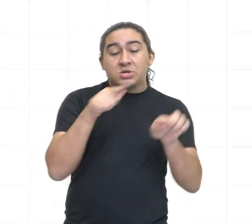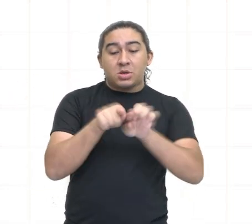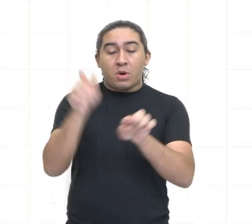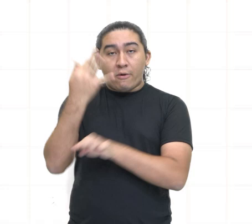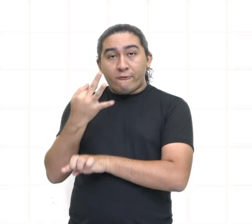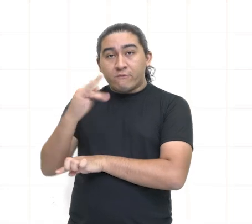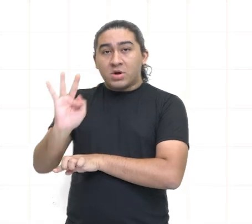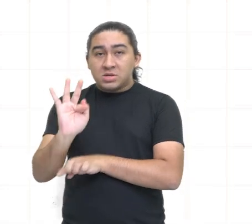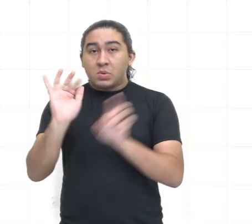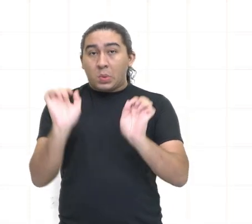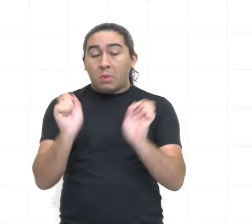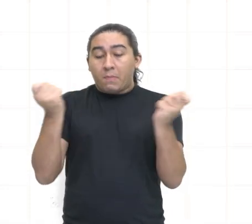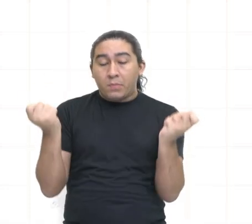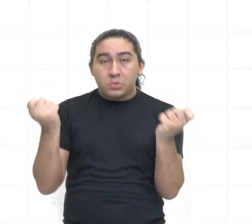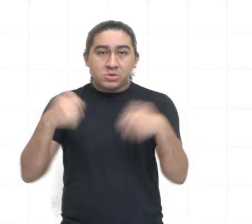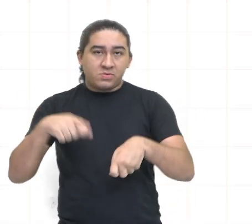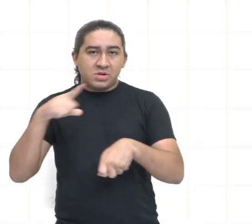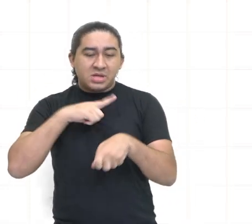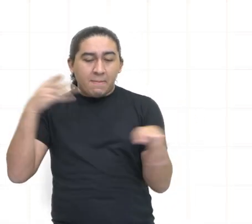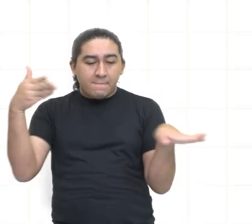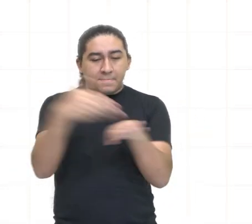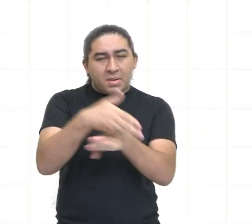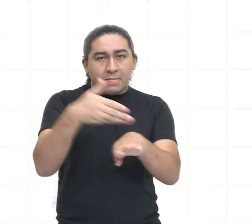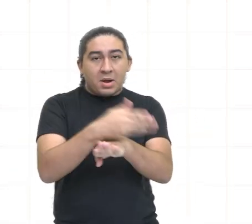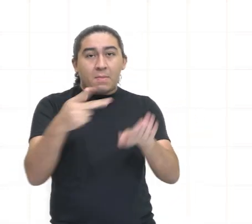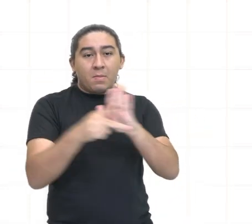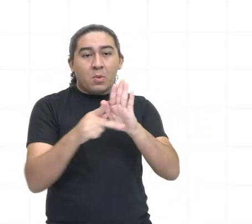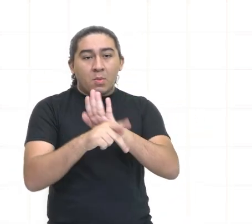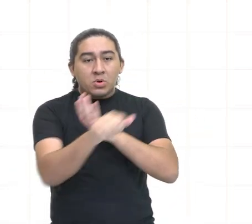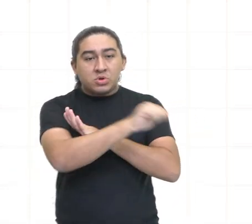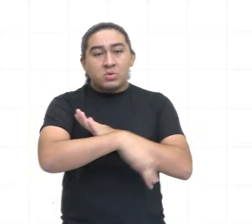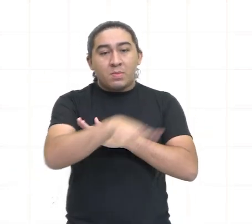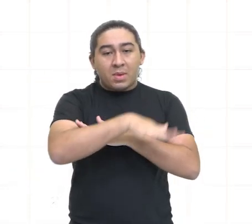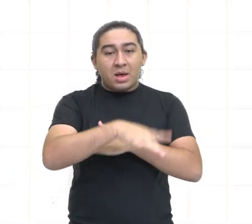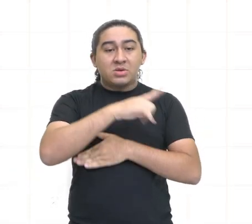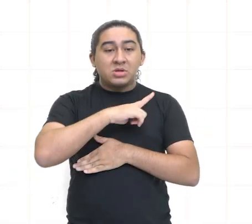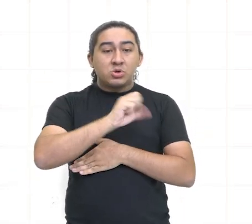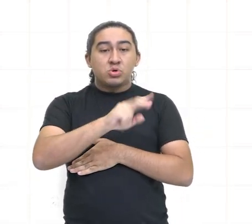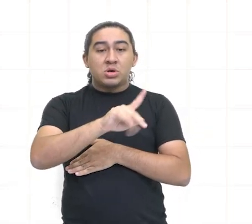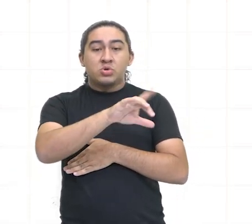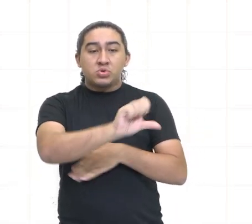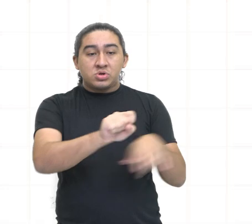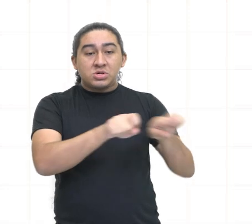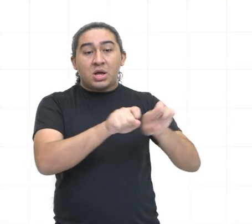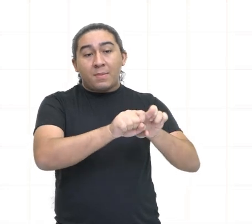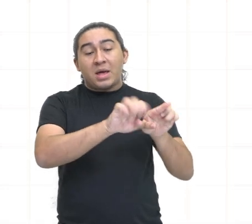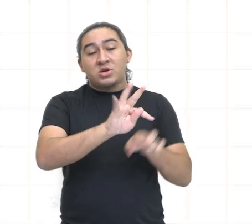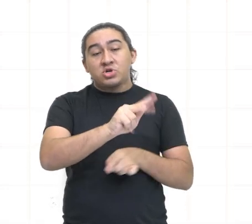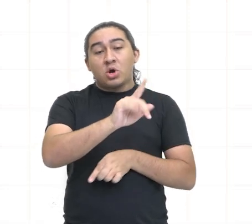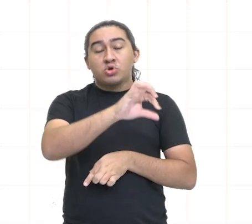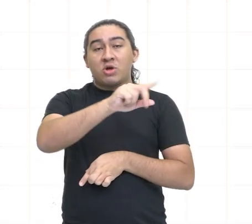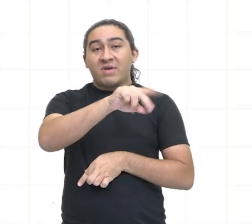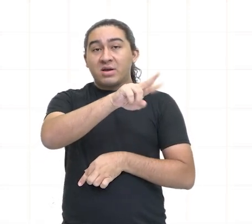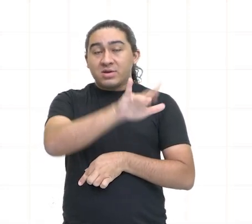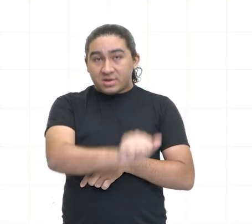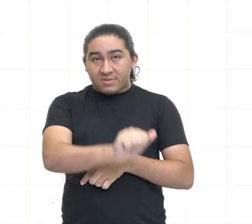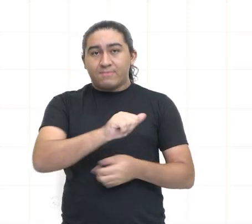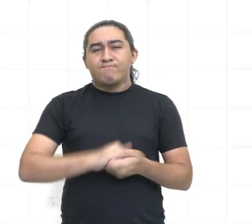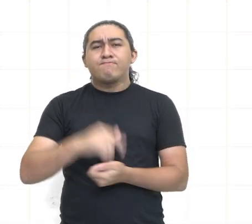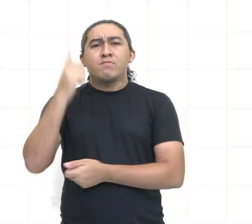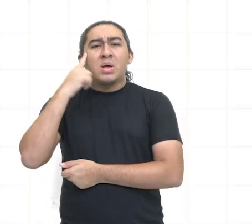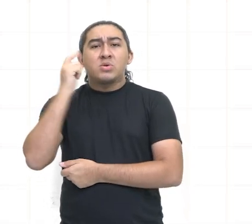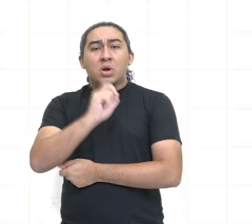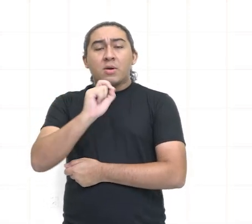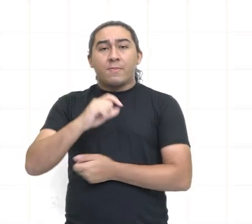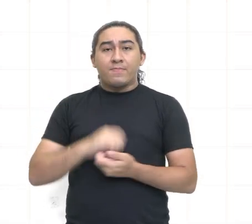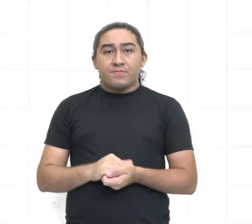francês permitiram a invasão da região dos Sudetos e da Tchecoslováquia, dizendo o seguinte: olha, o Hitler